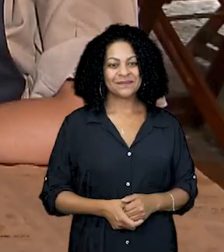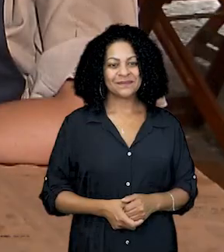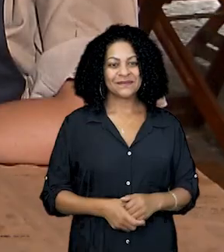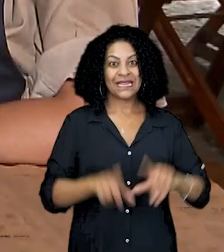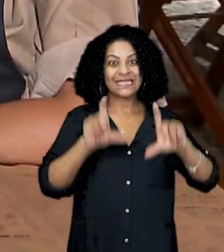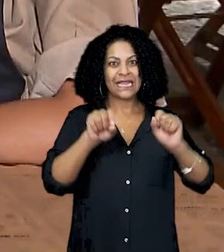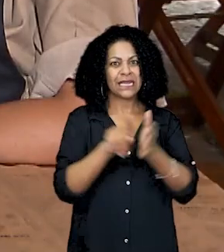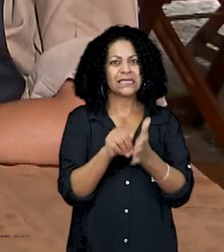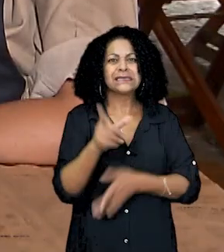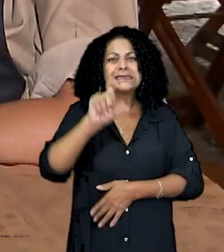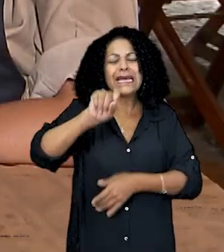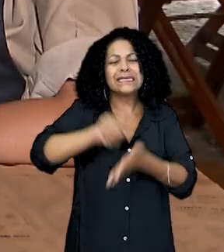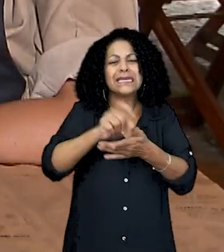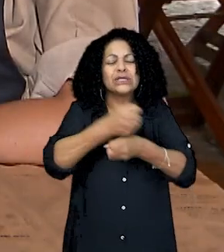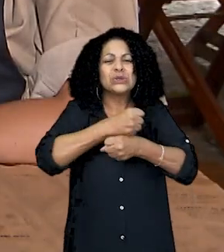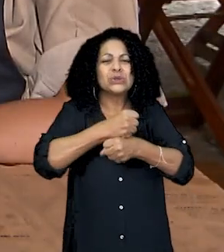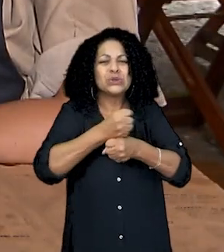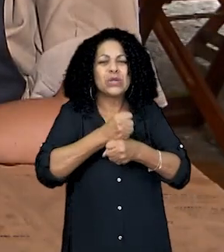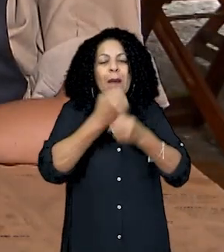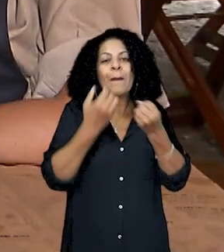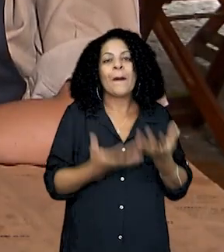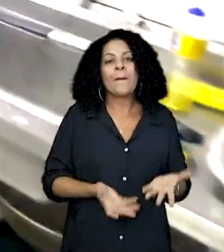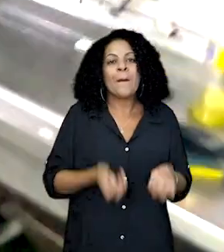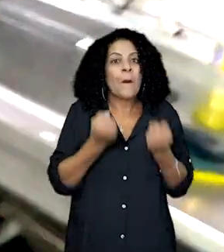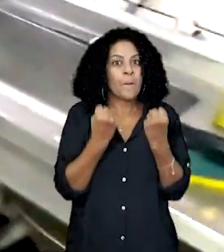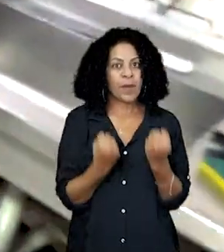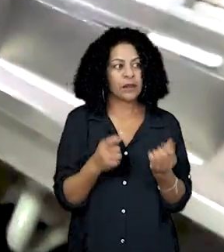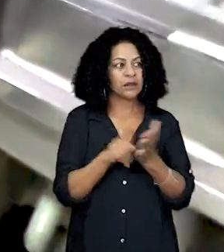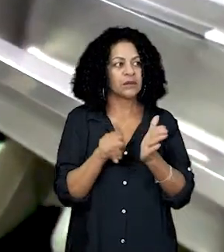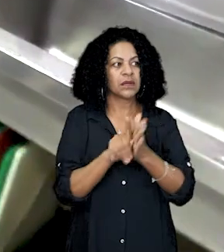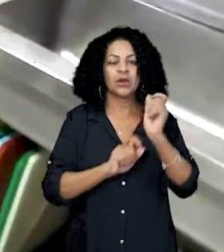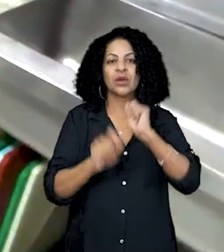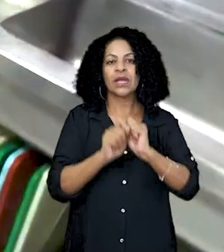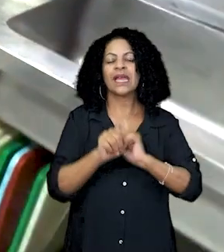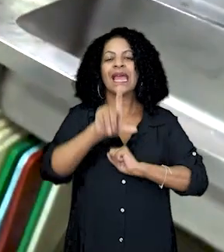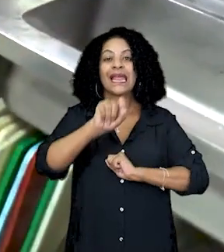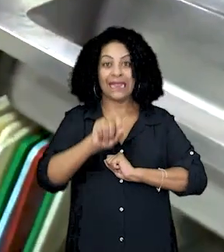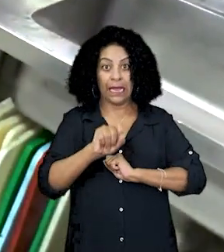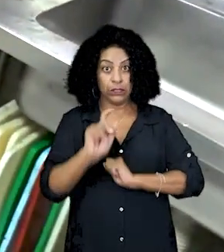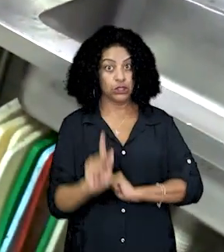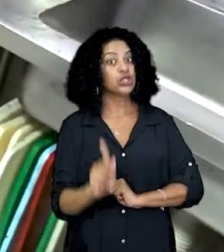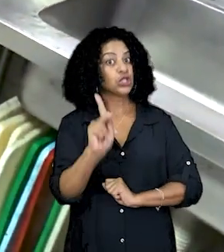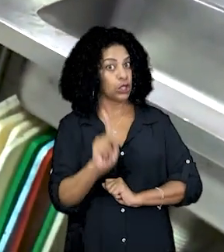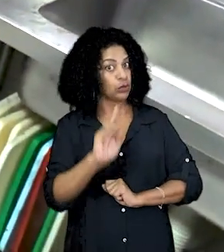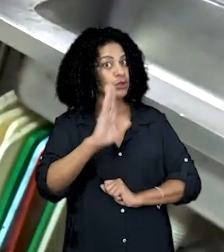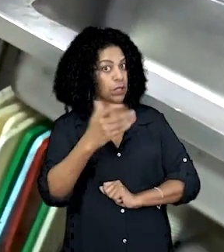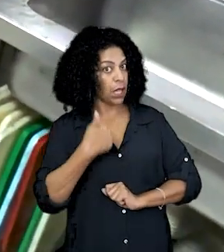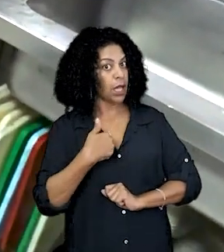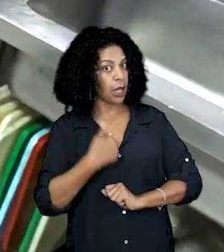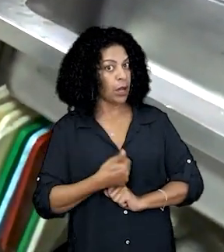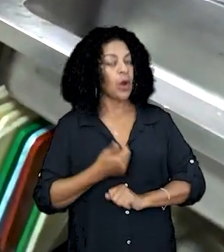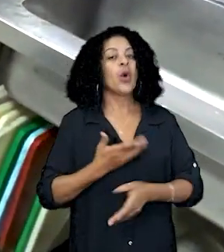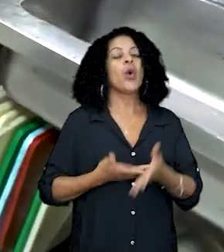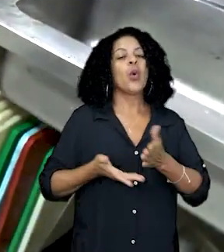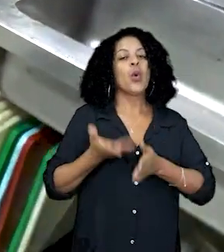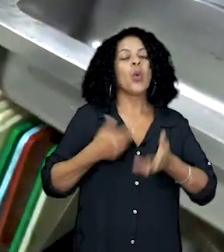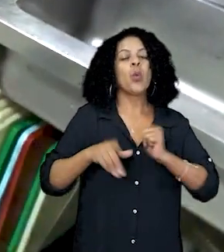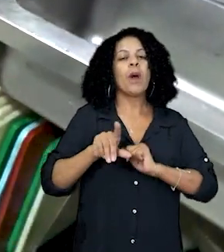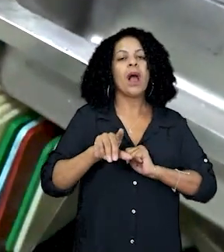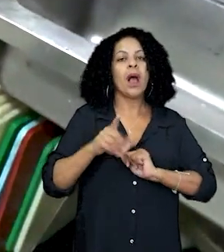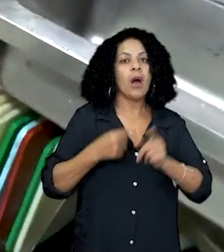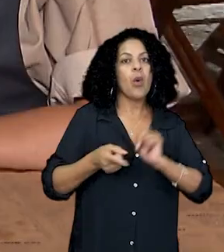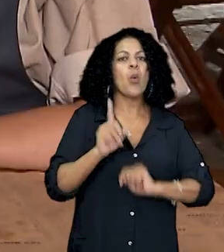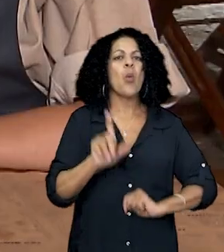Nesses 10 anos você ganhou peso trabalhando à noite? Ganhei uns 10 quilinhos. eu tinha